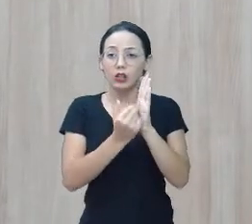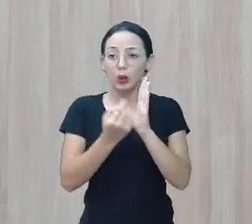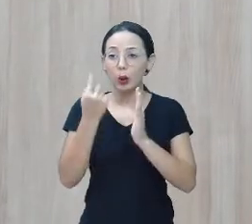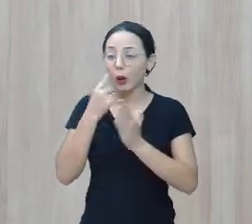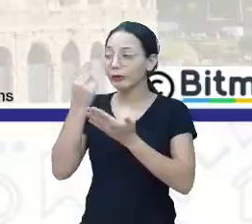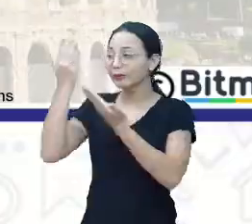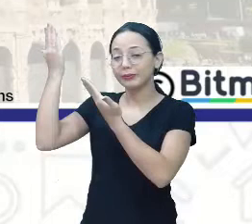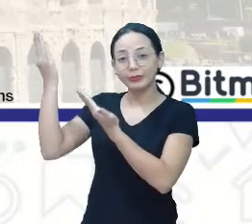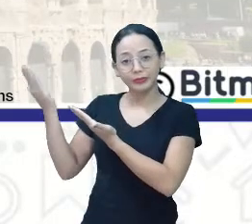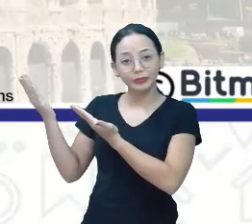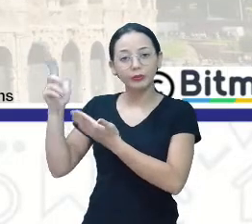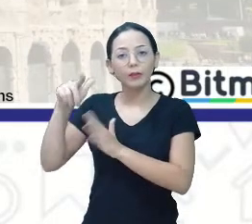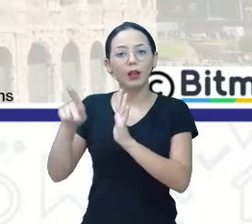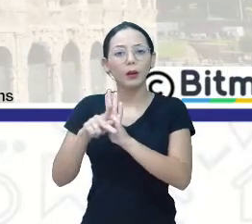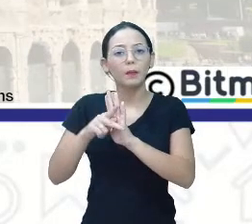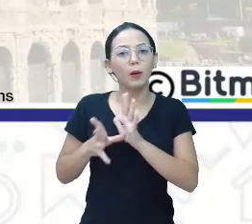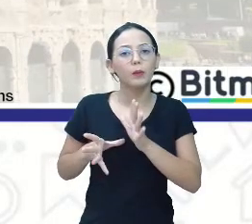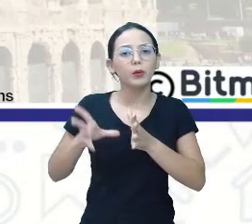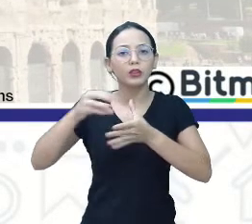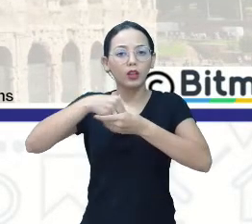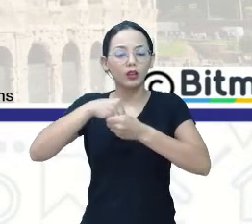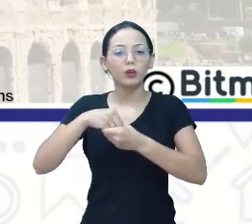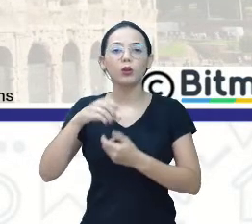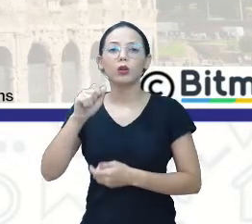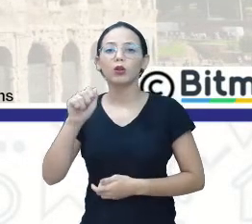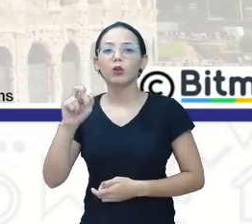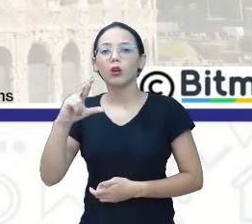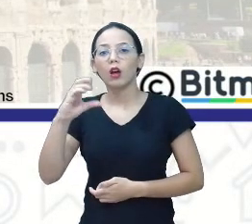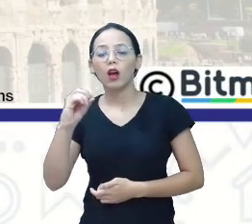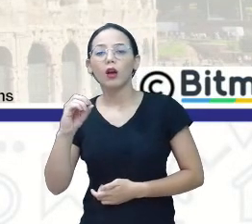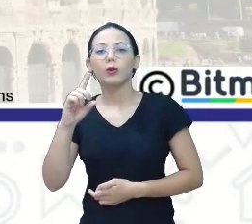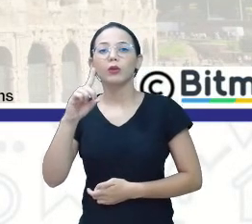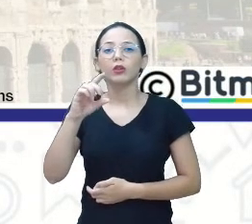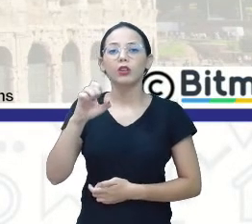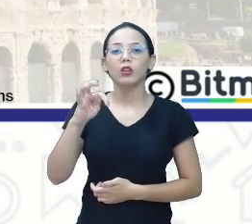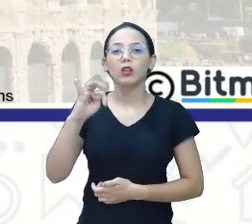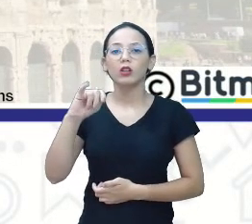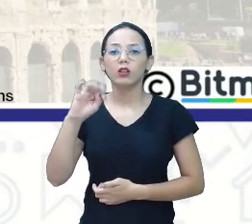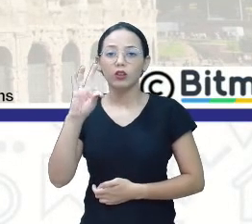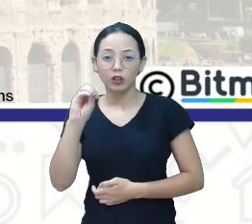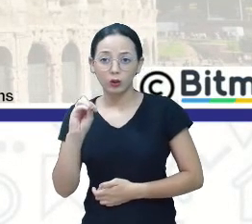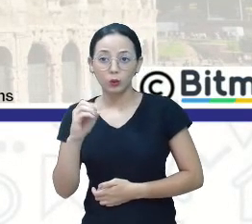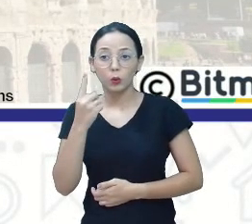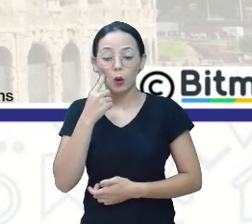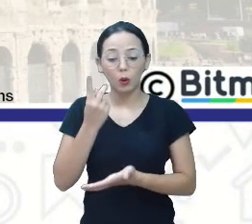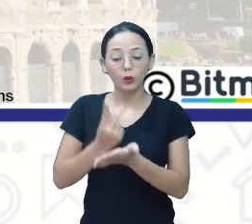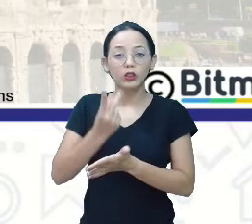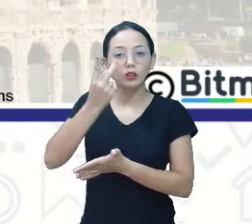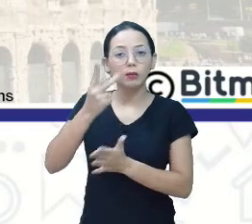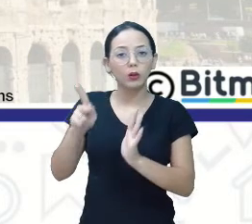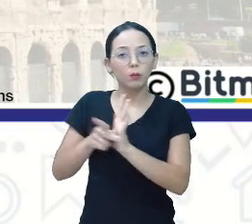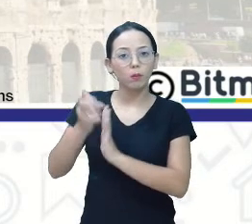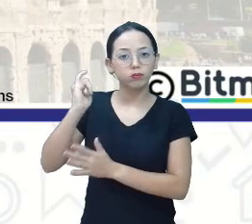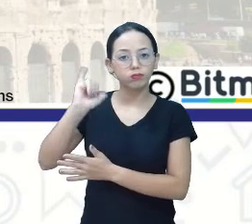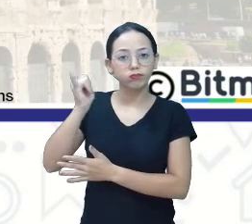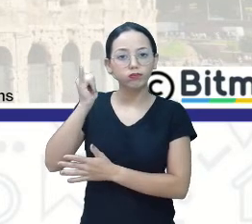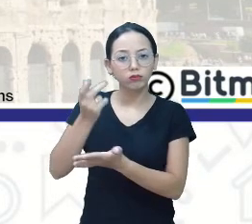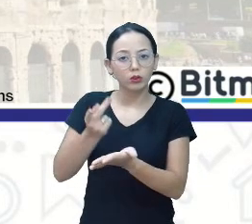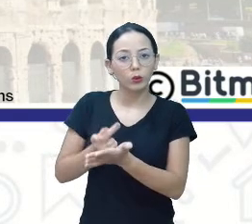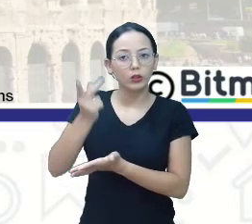das esculturas presentes no Arco de Tito. E esse episódio aqui narrado em